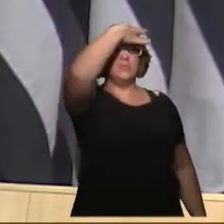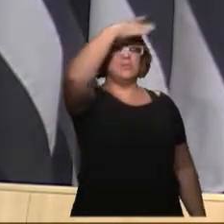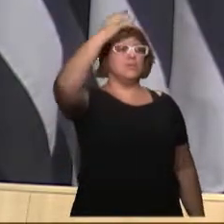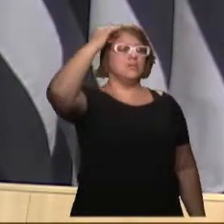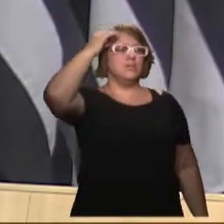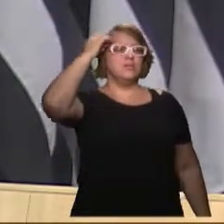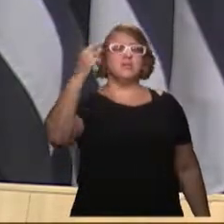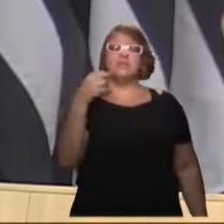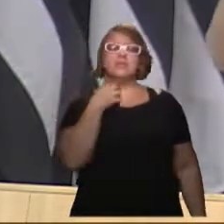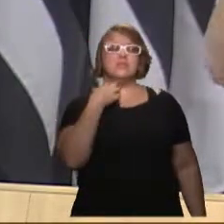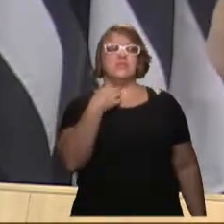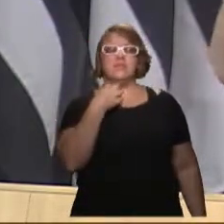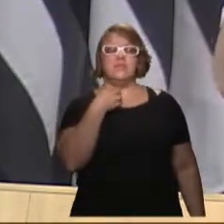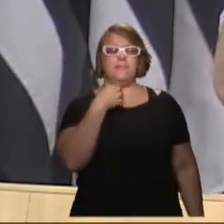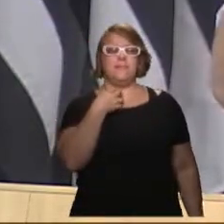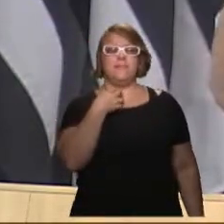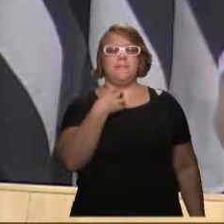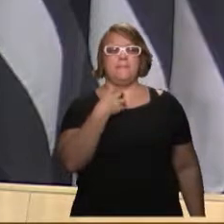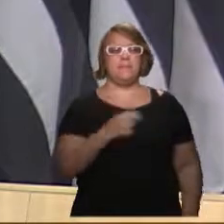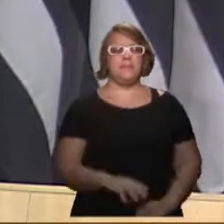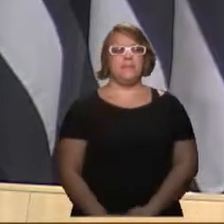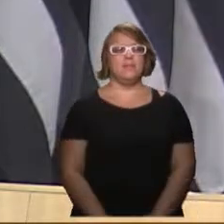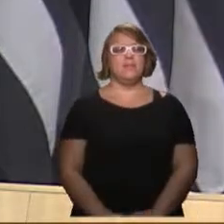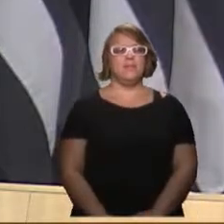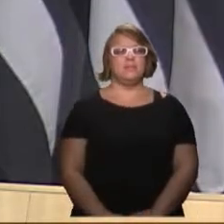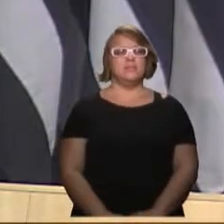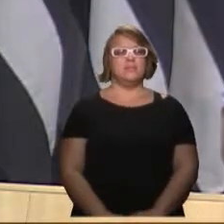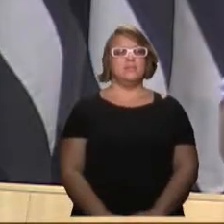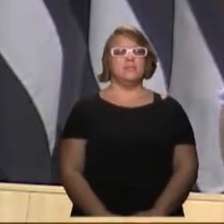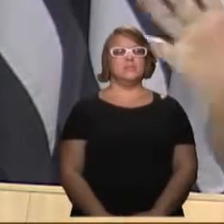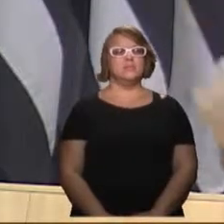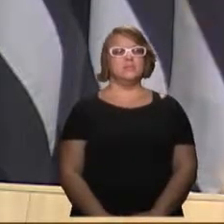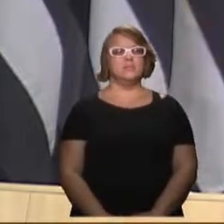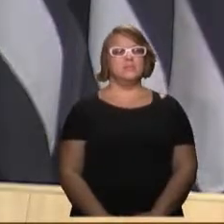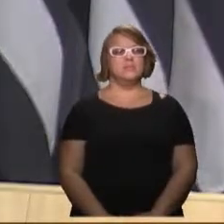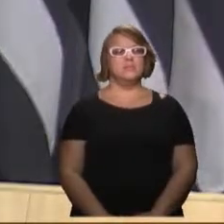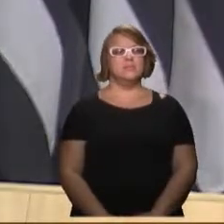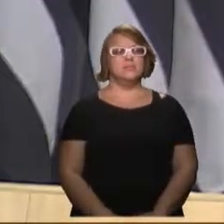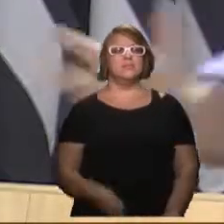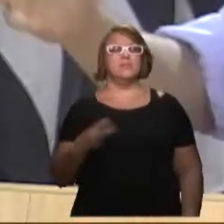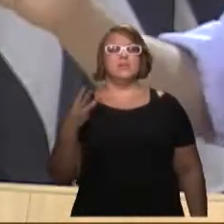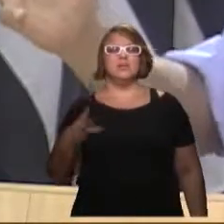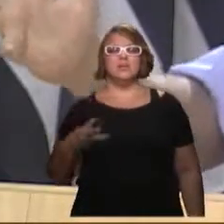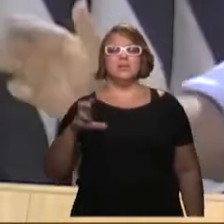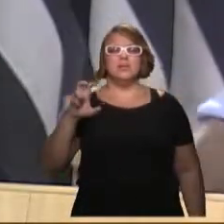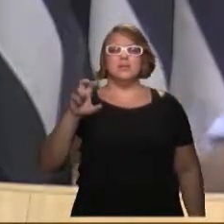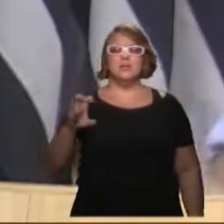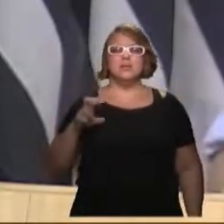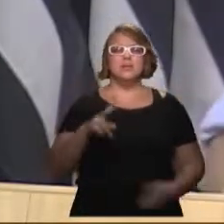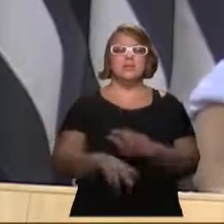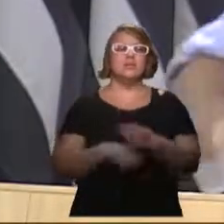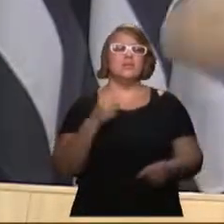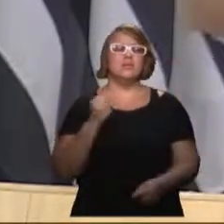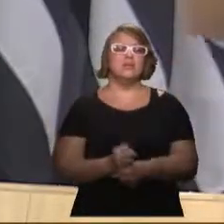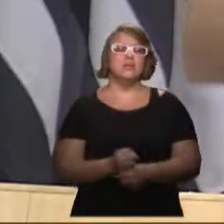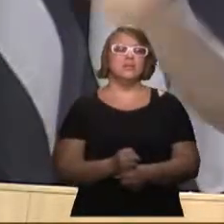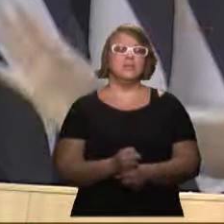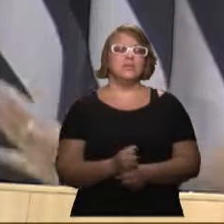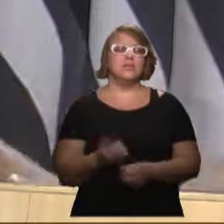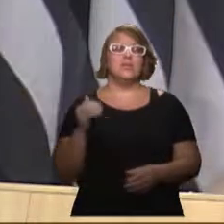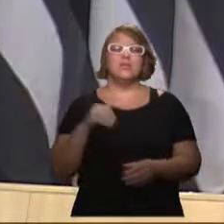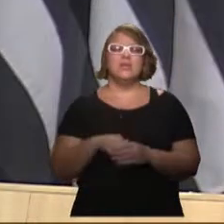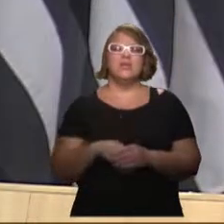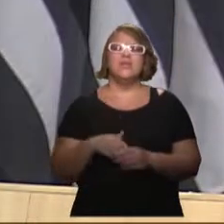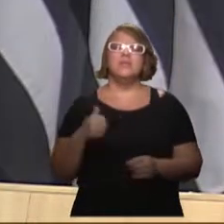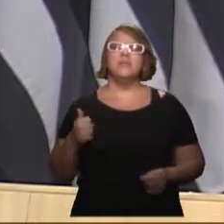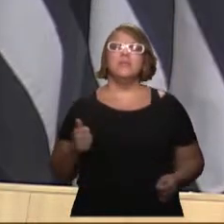comprometer nove administrações, 35 anos. Nós vamos aprovar um projeto aqui, com certeza nós não